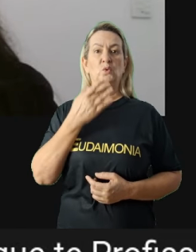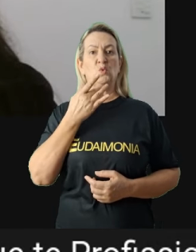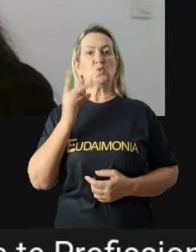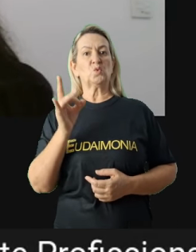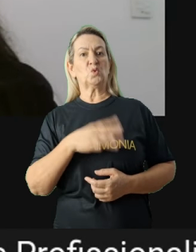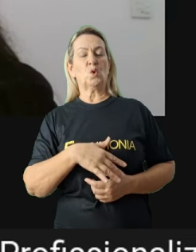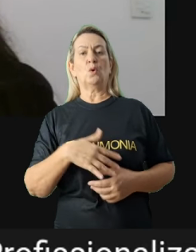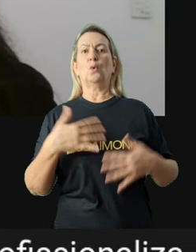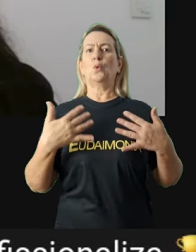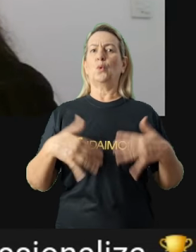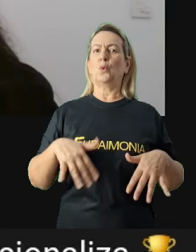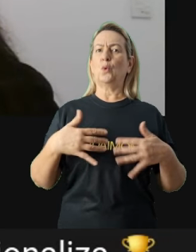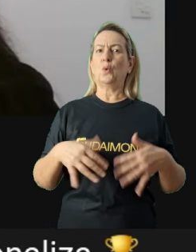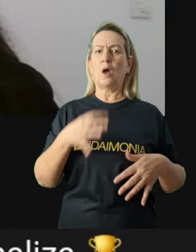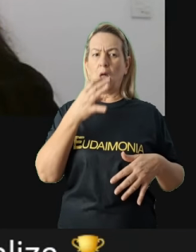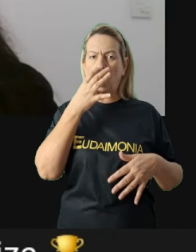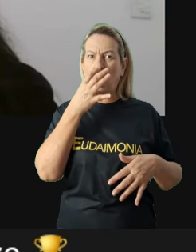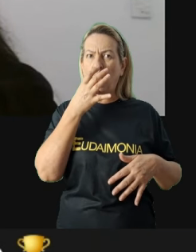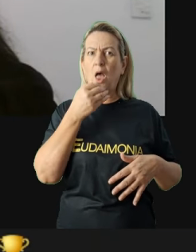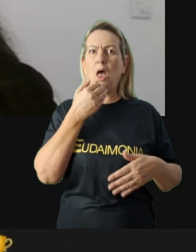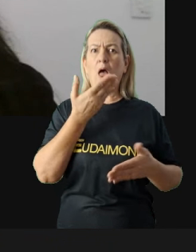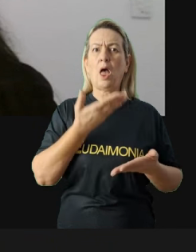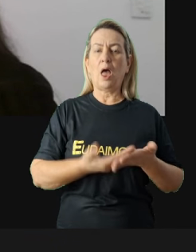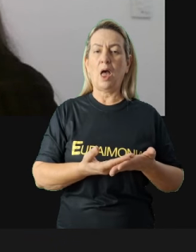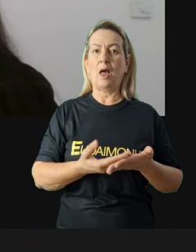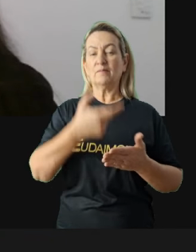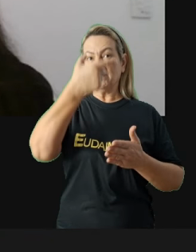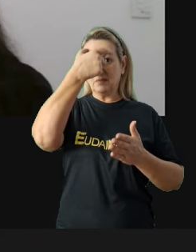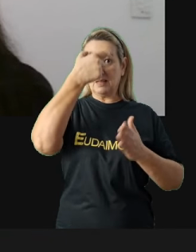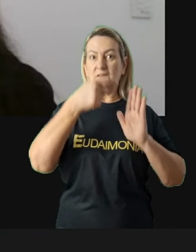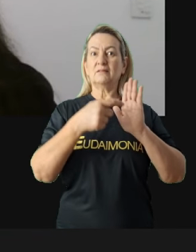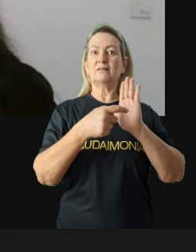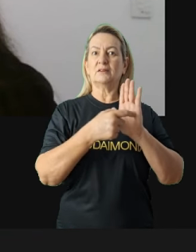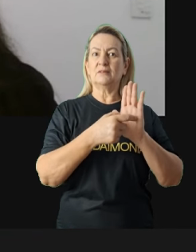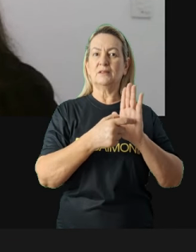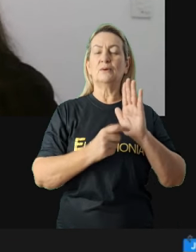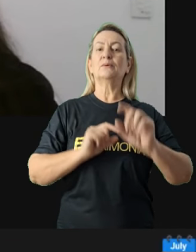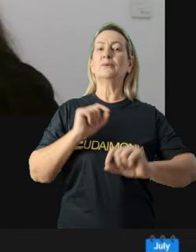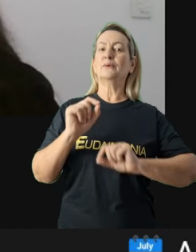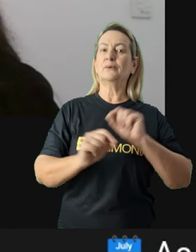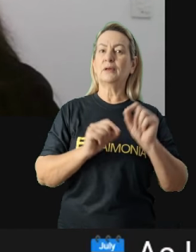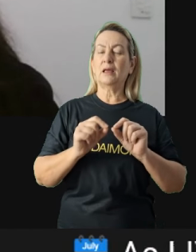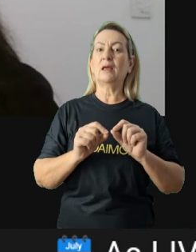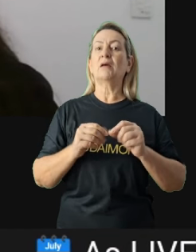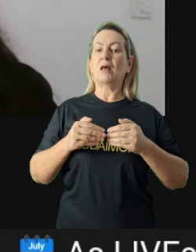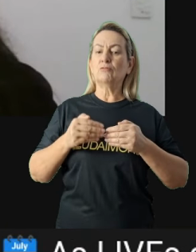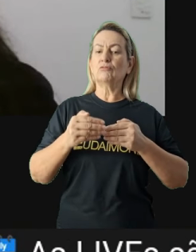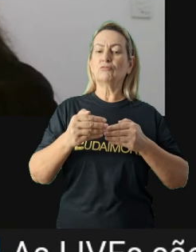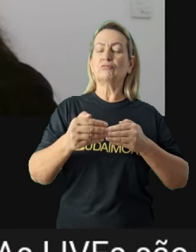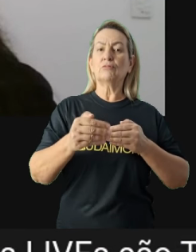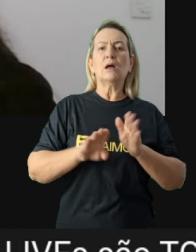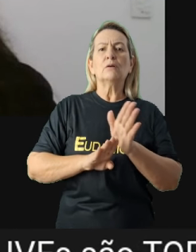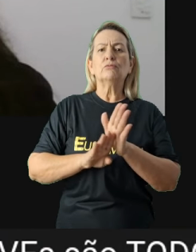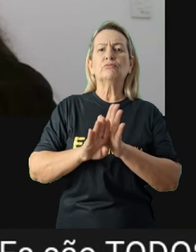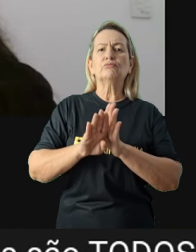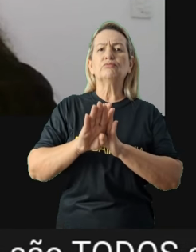1 metro, né, de comprimento, é um negócio assim impressionante. Então, a inteligência